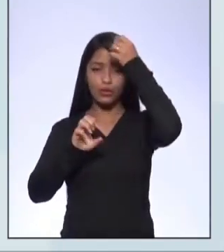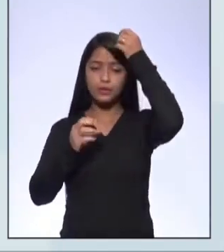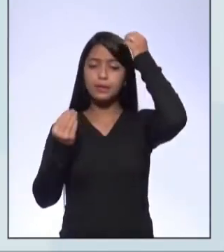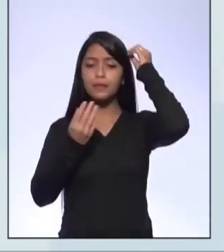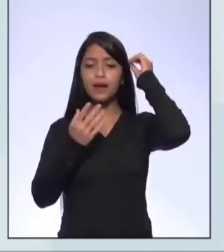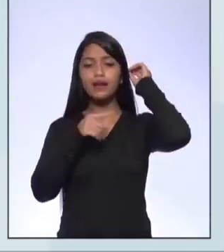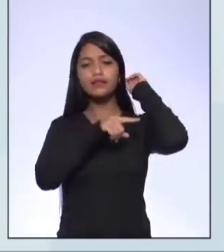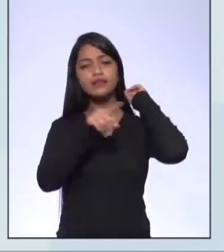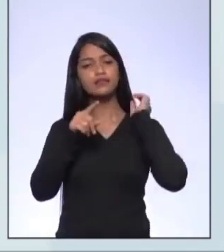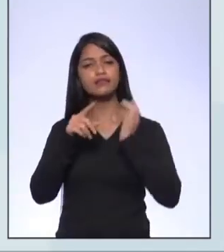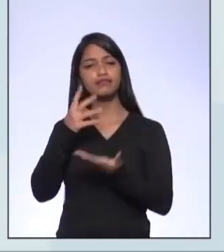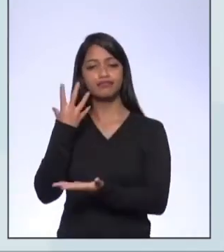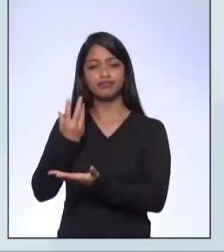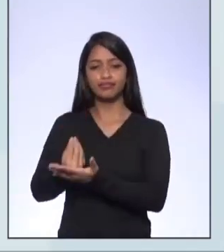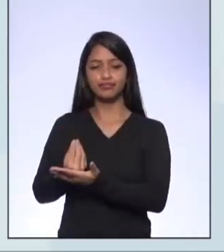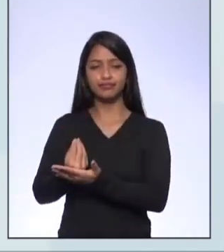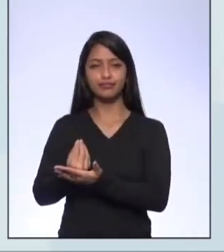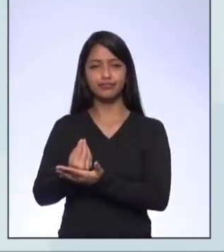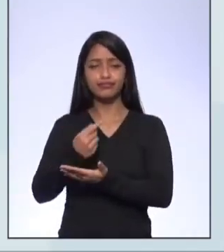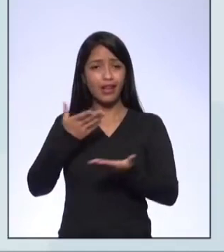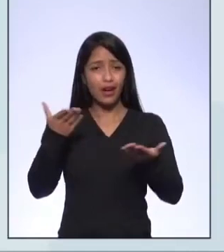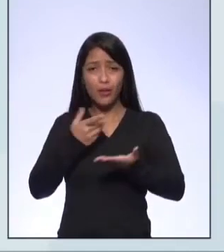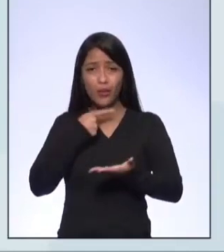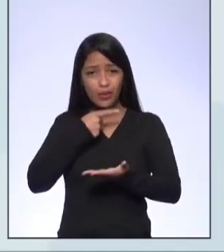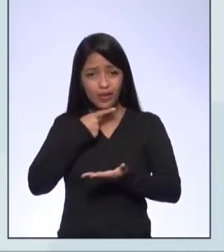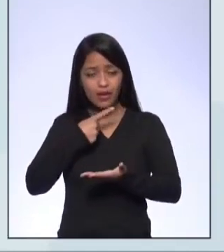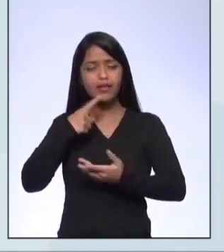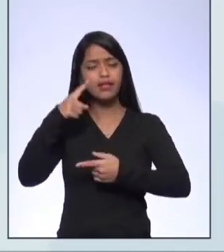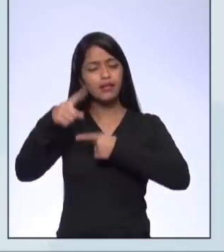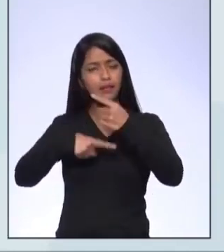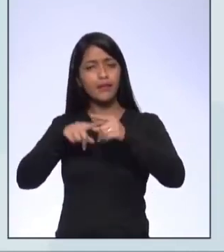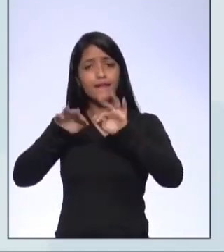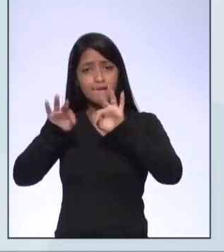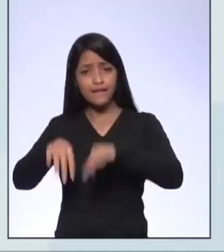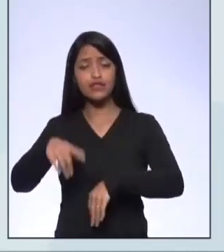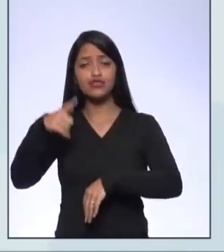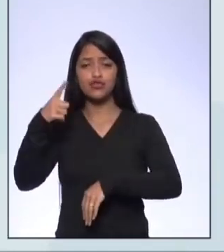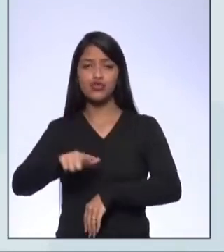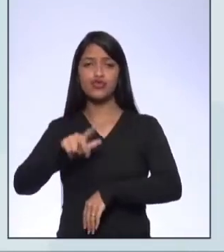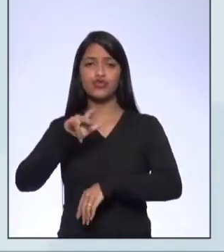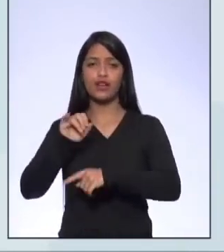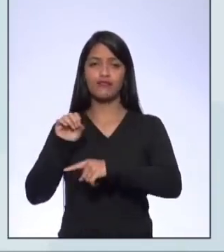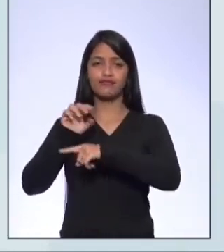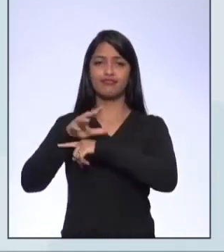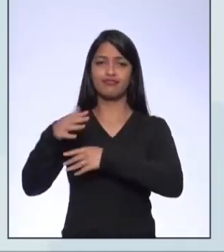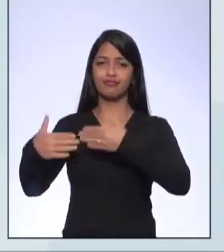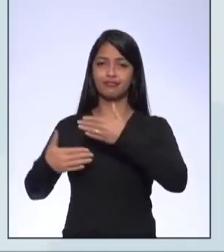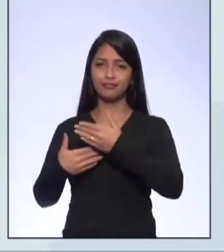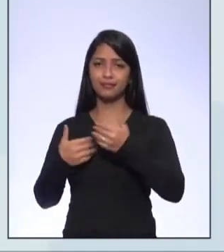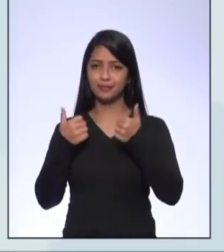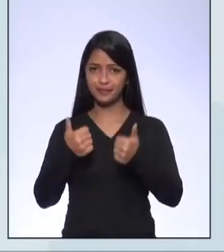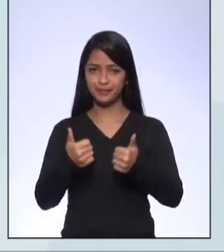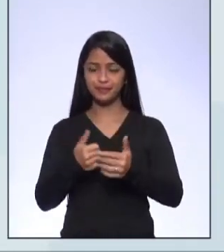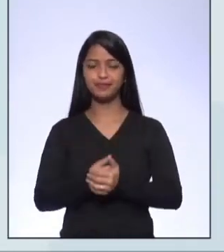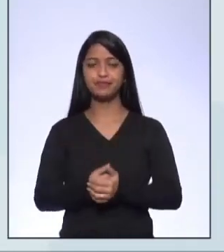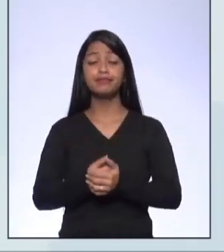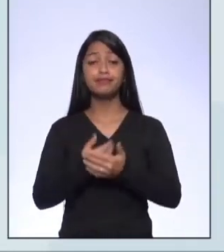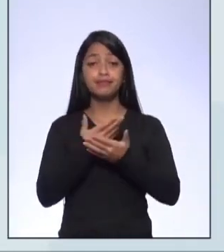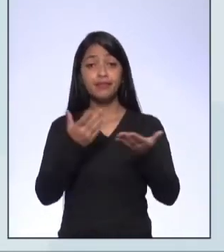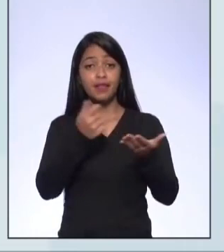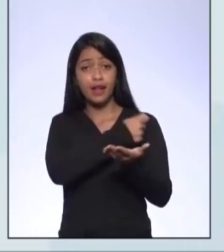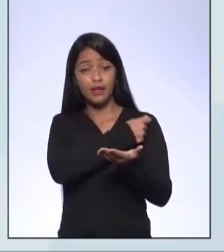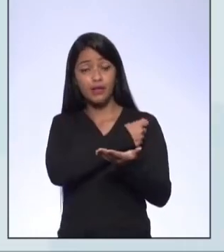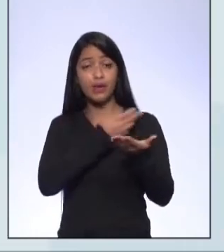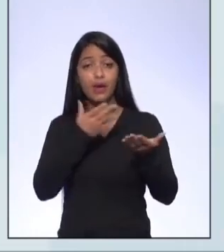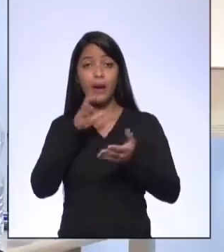não consigam fazer isso agora, não tem problema que no final da aula a gente exibe de novo. Então, voltando lá, enquanto os alunos pegam os materiais,